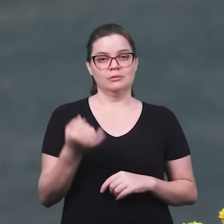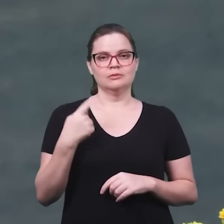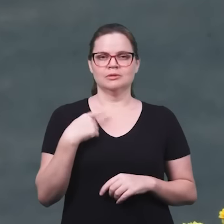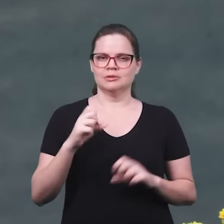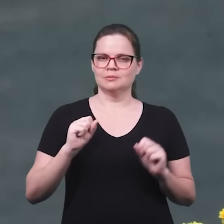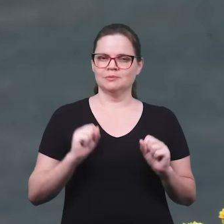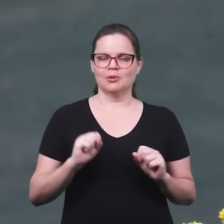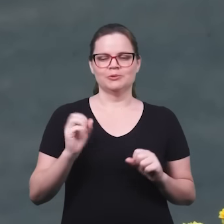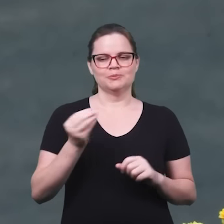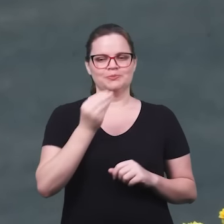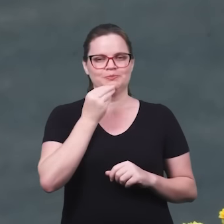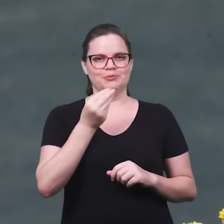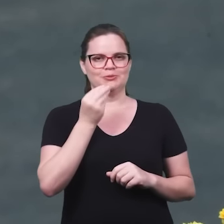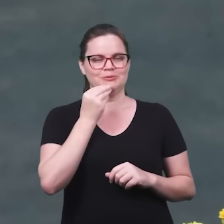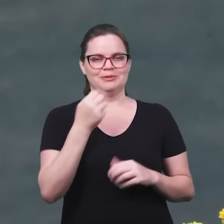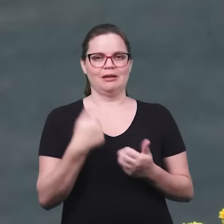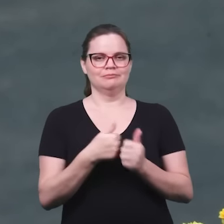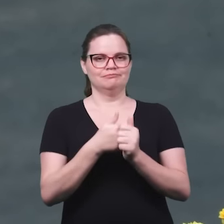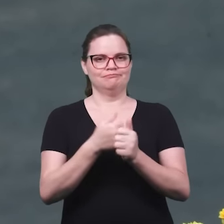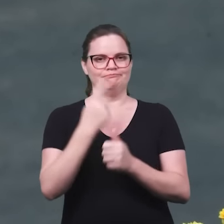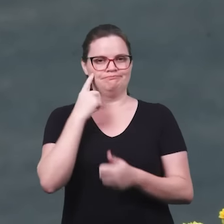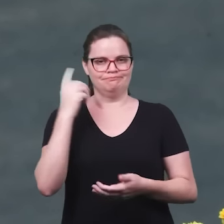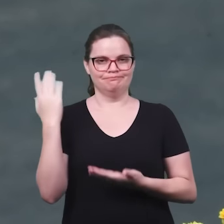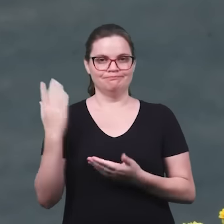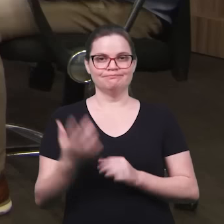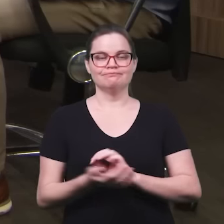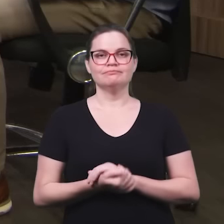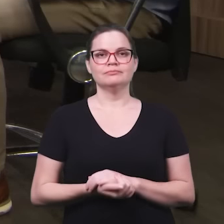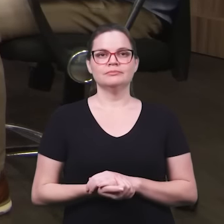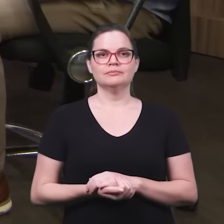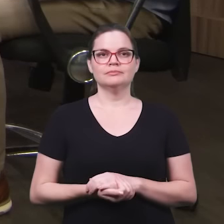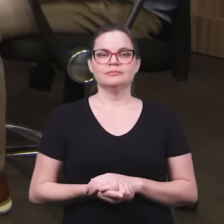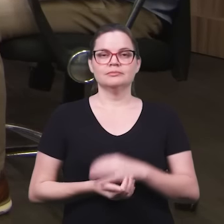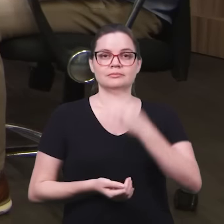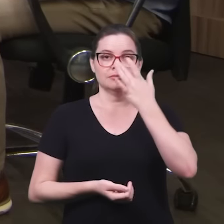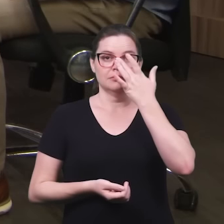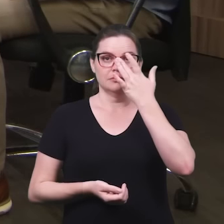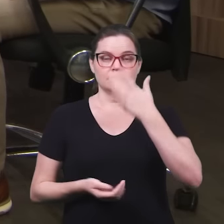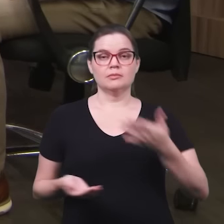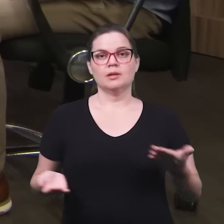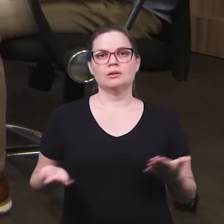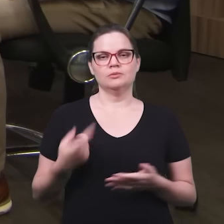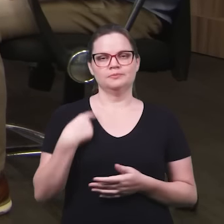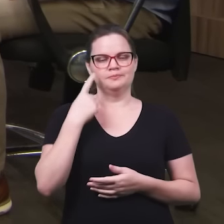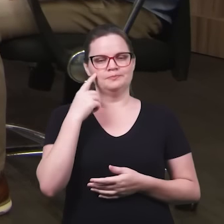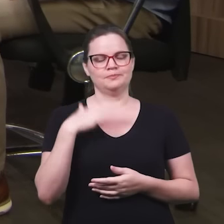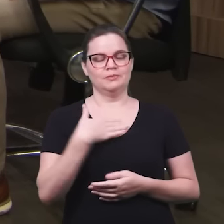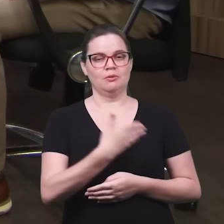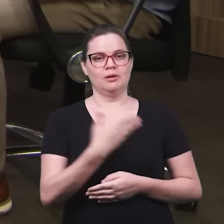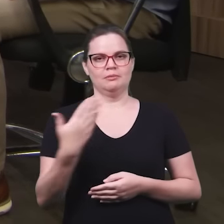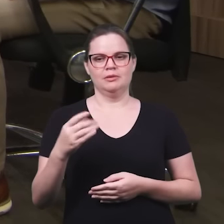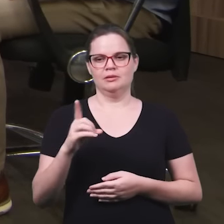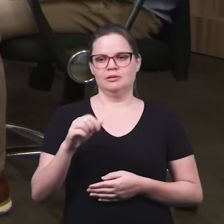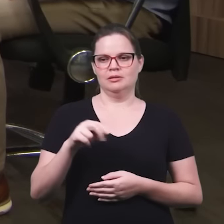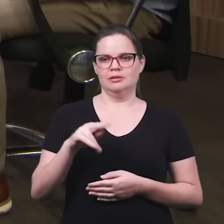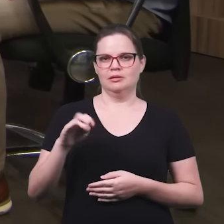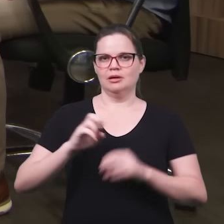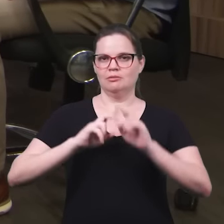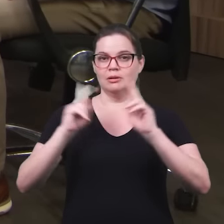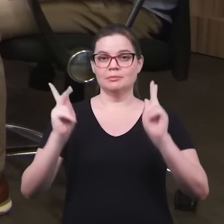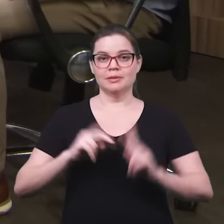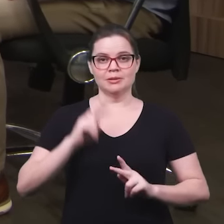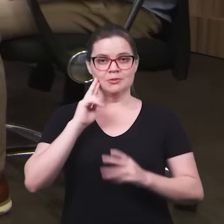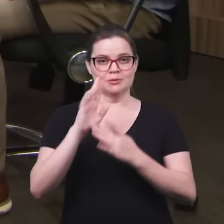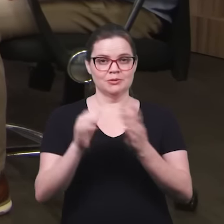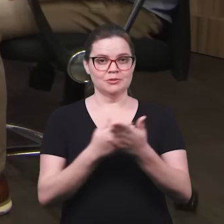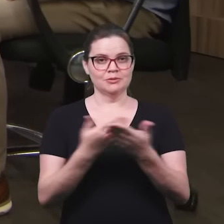ter essa oportunidade de acompanhar ali. Muito bem, hoje está comigo aqui meu colega Daniel. Paz do Senhor, querido. Paz do Senhor, pastor.